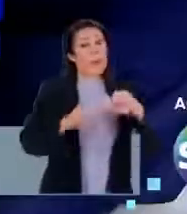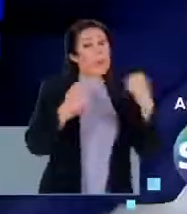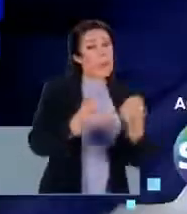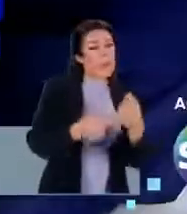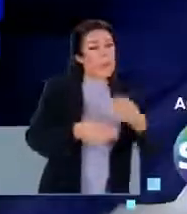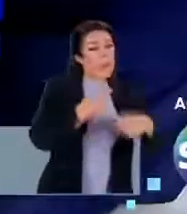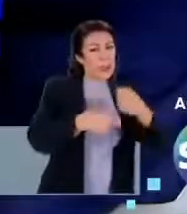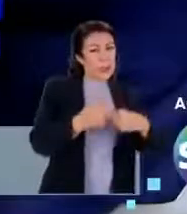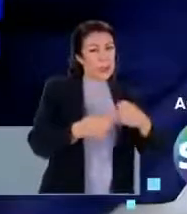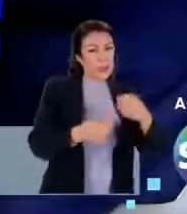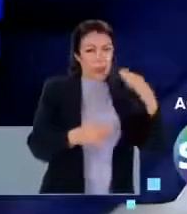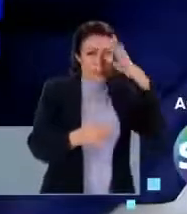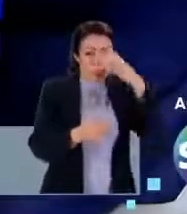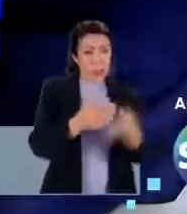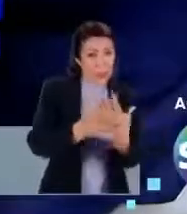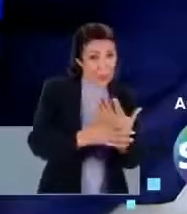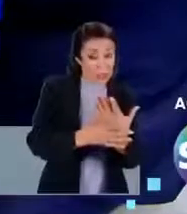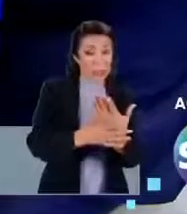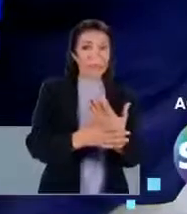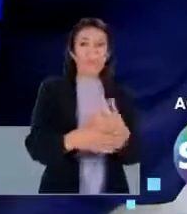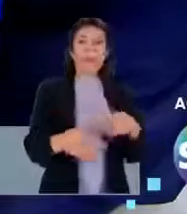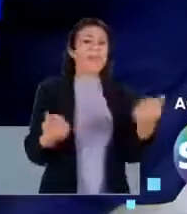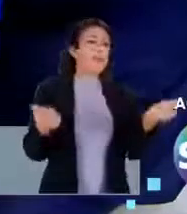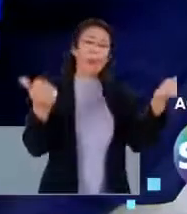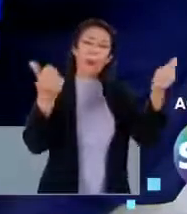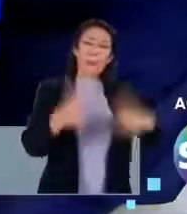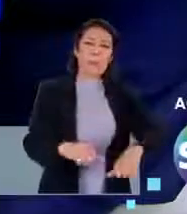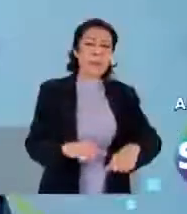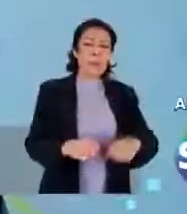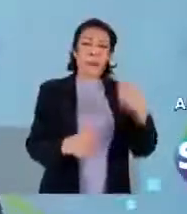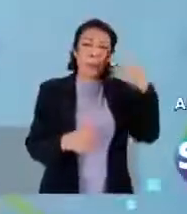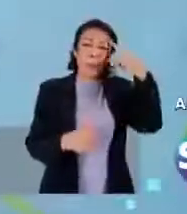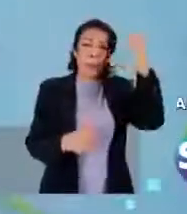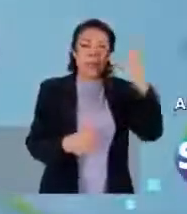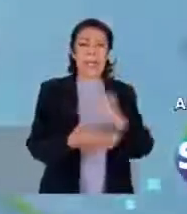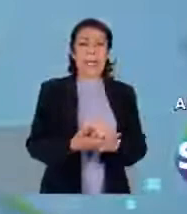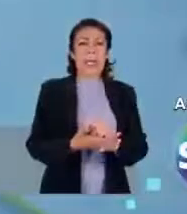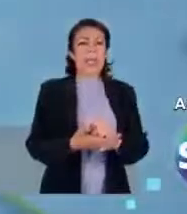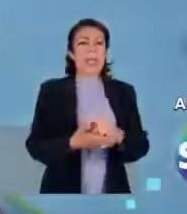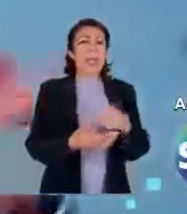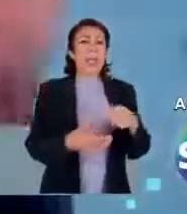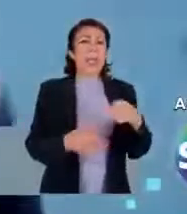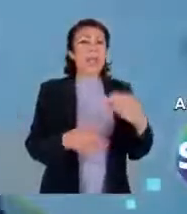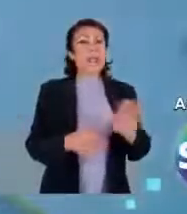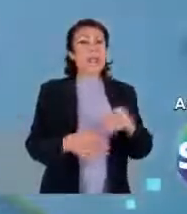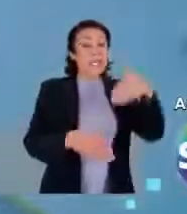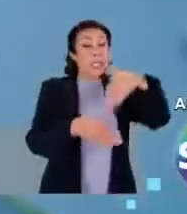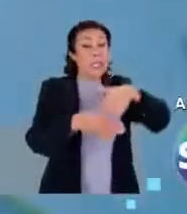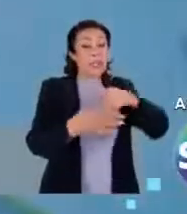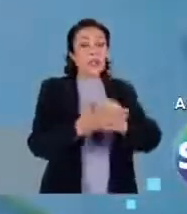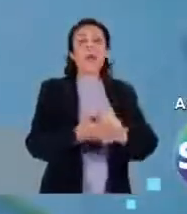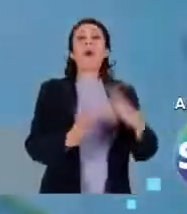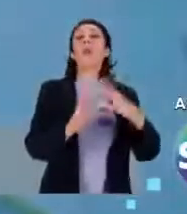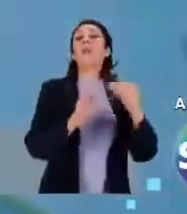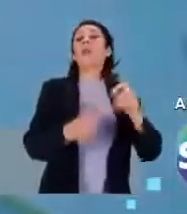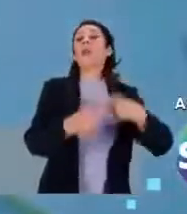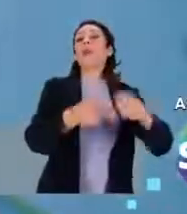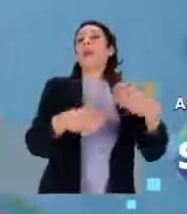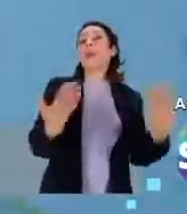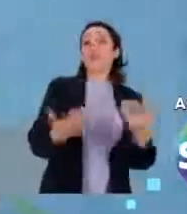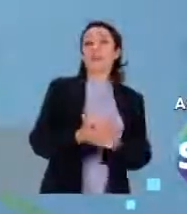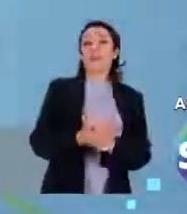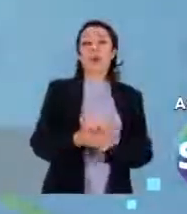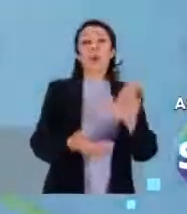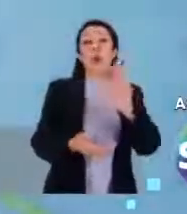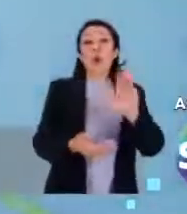bolsonaro colocou é a grande Fraude que permite que eu diga que está se construindo a maior fraude eleitoral mas de um modelo econômico meu irmão o